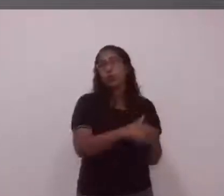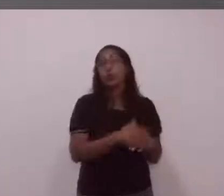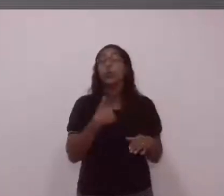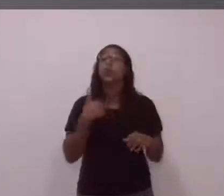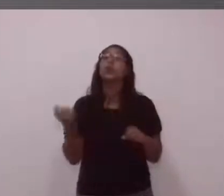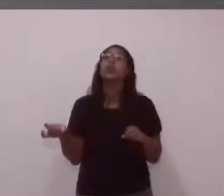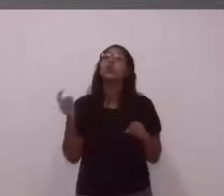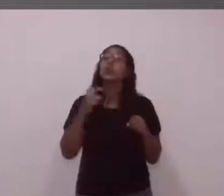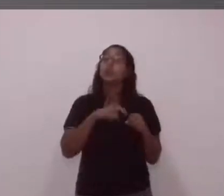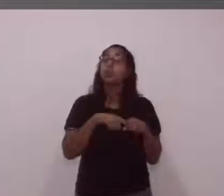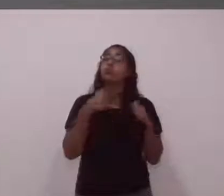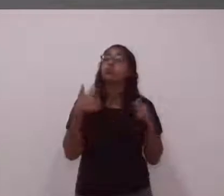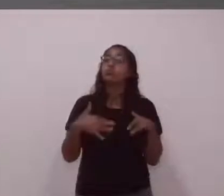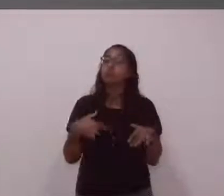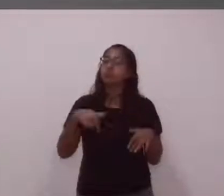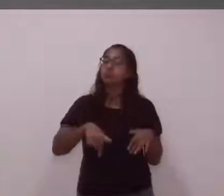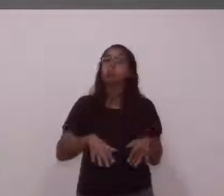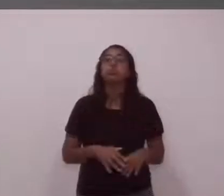e embora